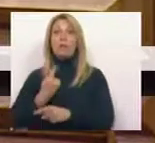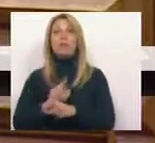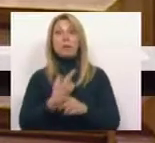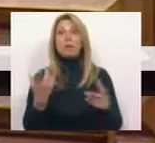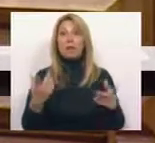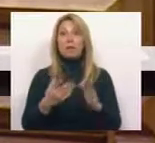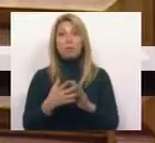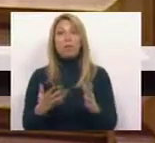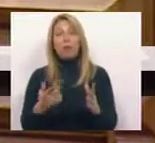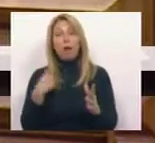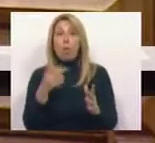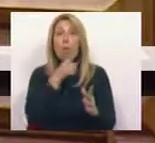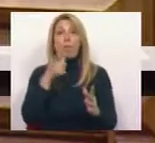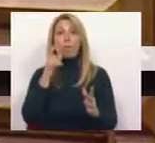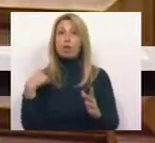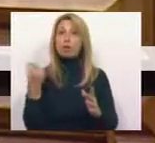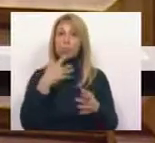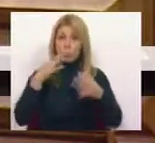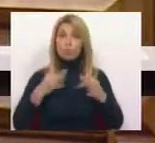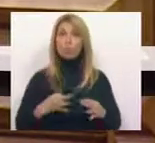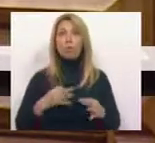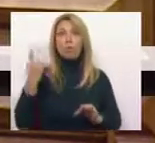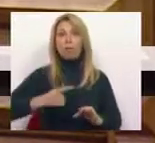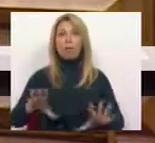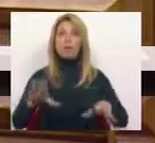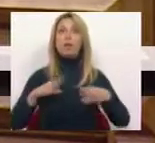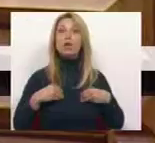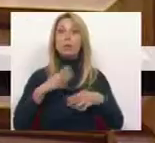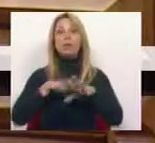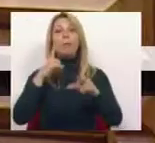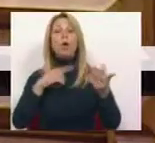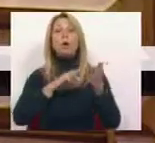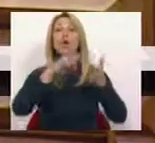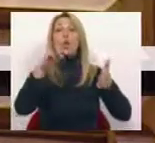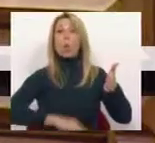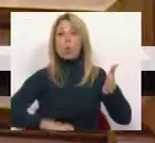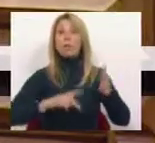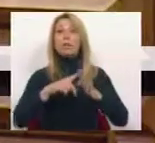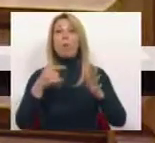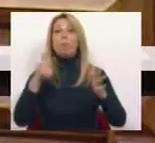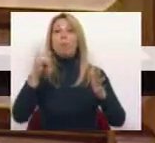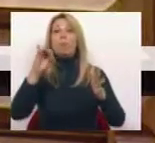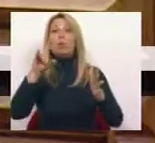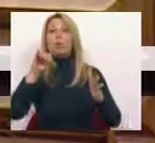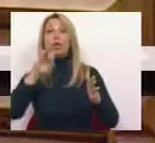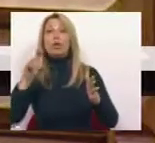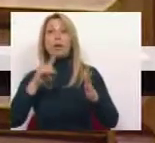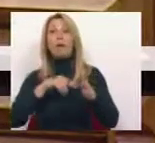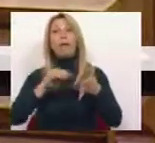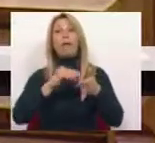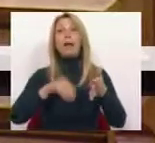todas as sociedades devem assumir. Para o efeito, a Convenção sobre a Diversidade Biológica, assinada na Cimeira do Rio, em